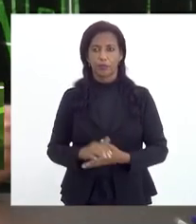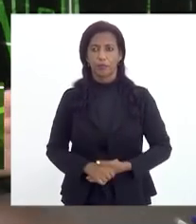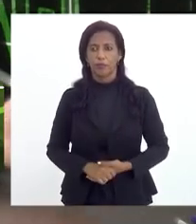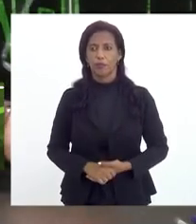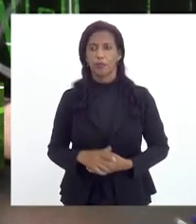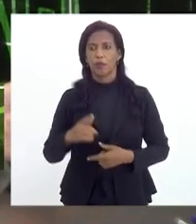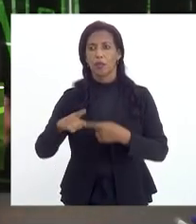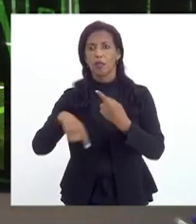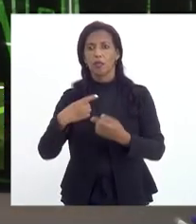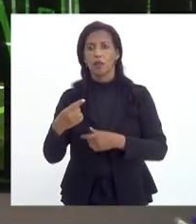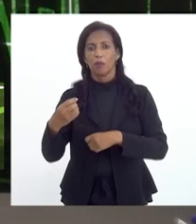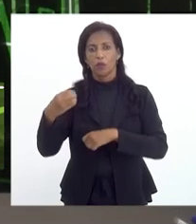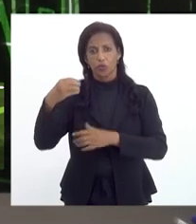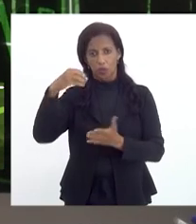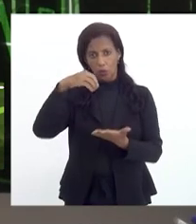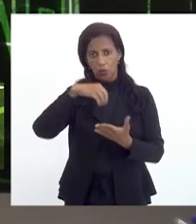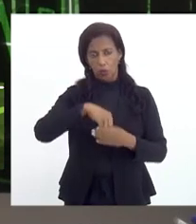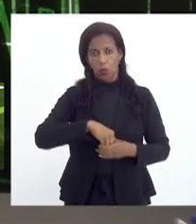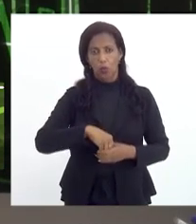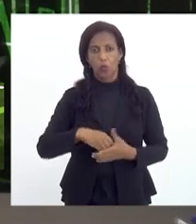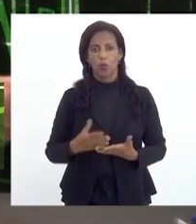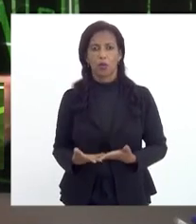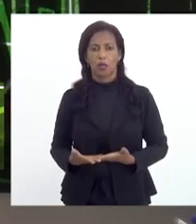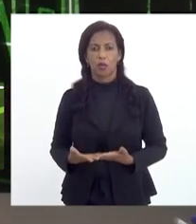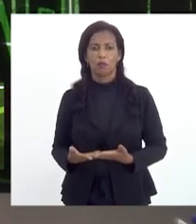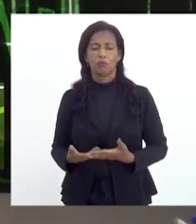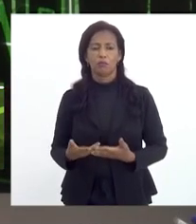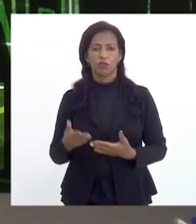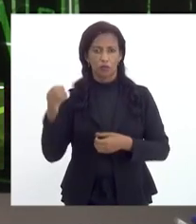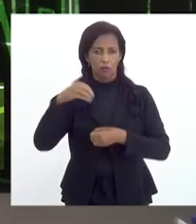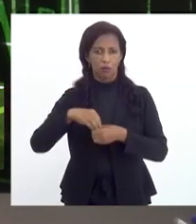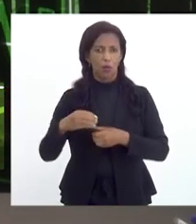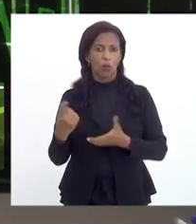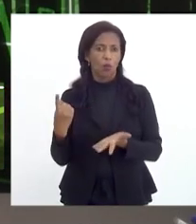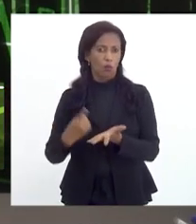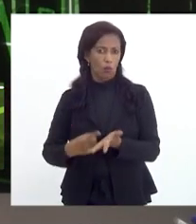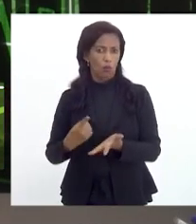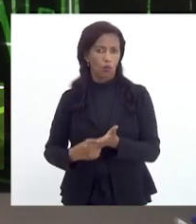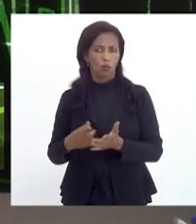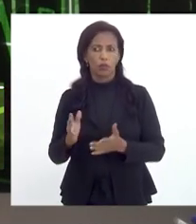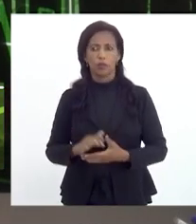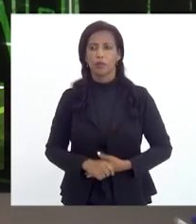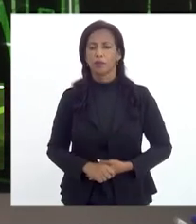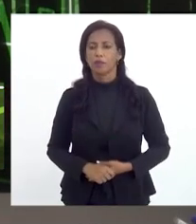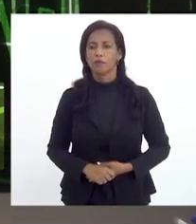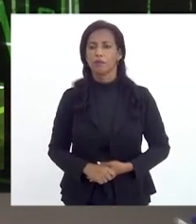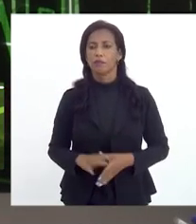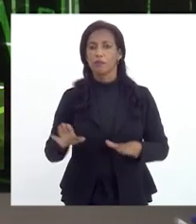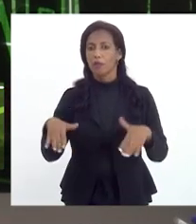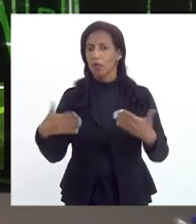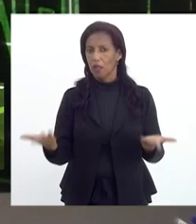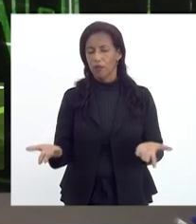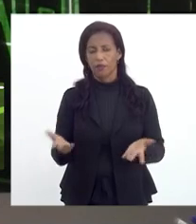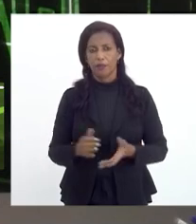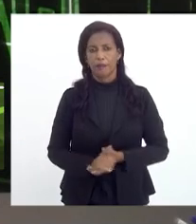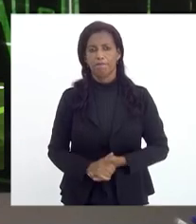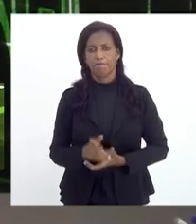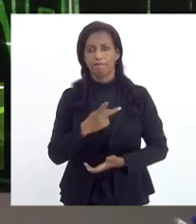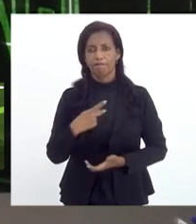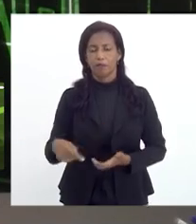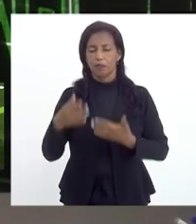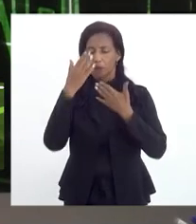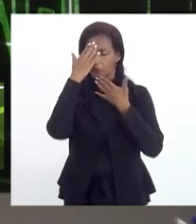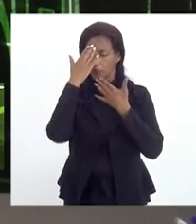Depois já Colocar E já Está contemplada Aqui com o acordo Que foi feito Enfim Era isso Presidente